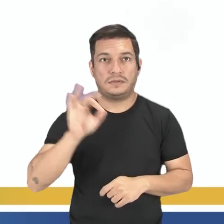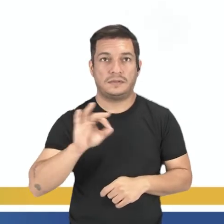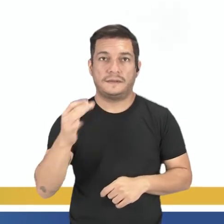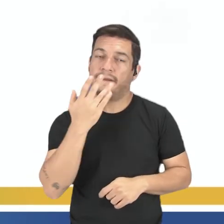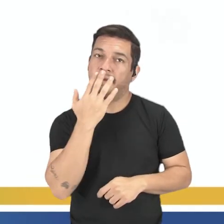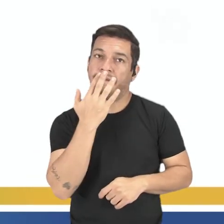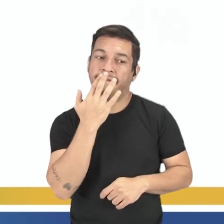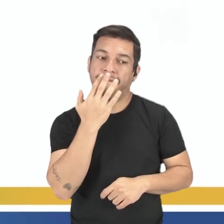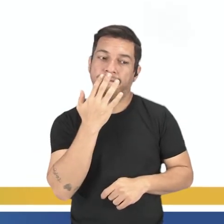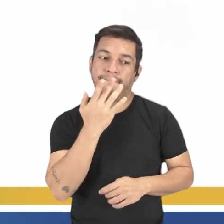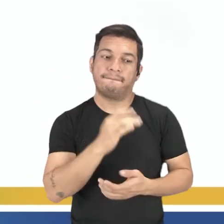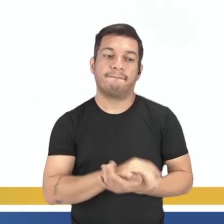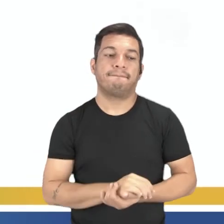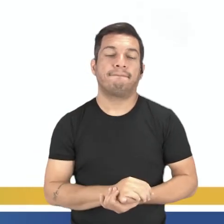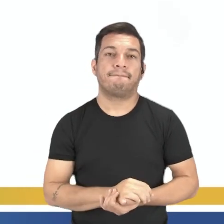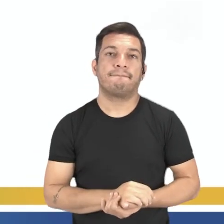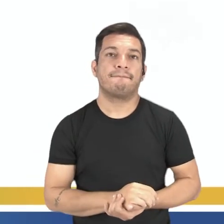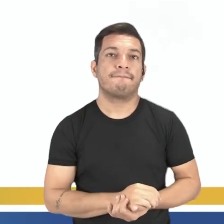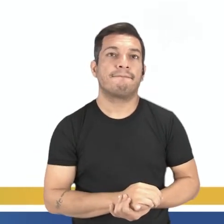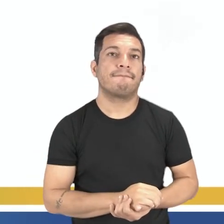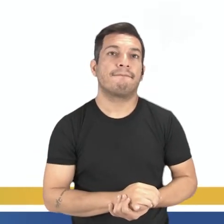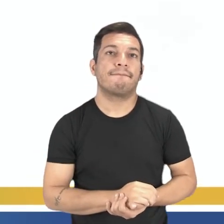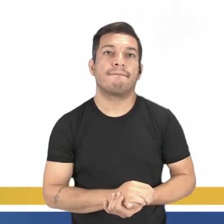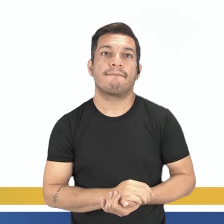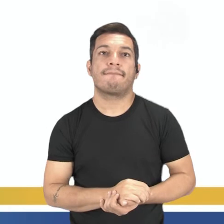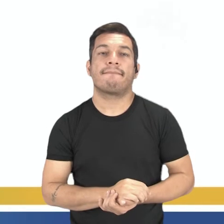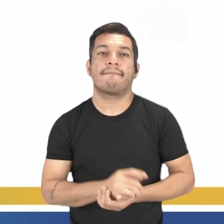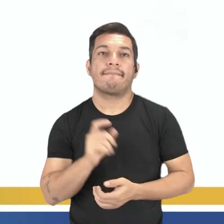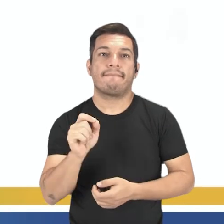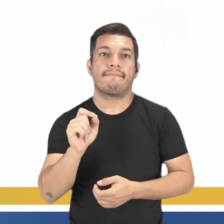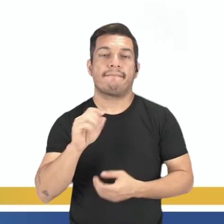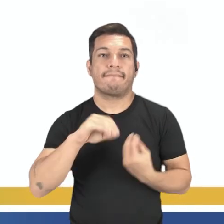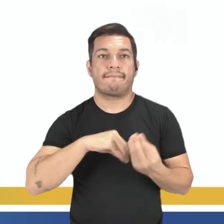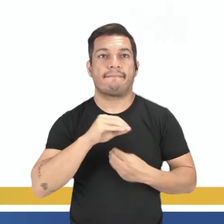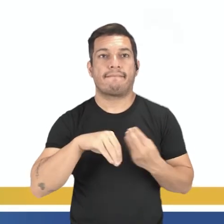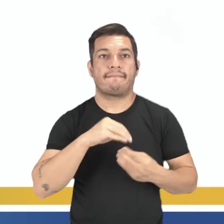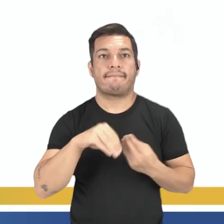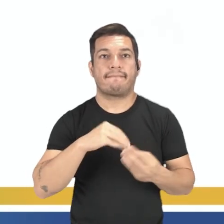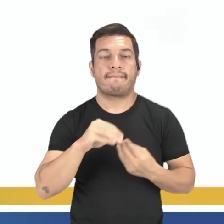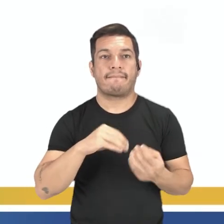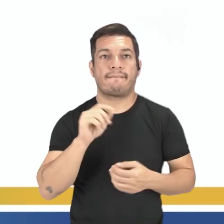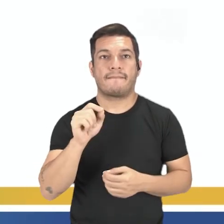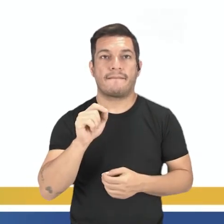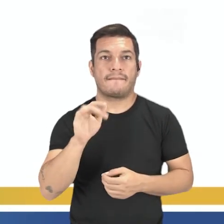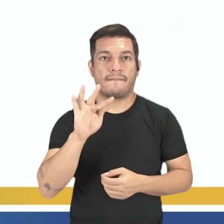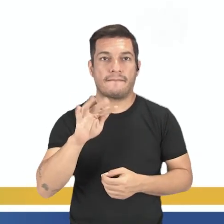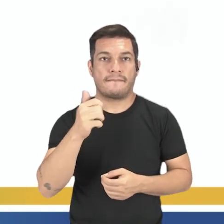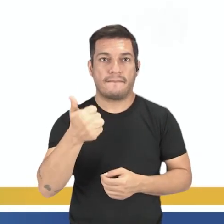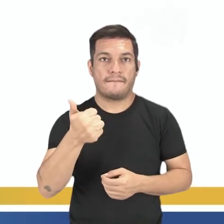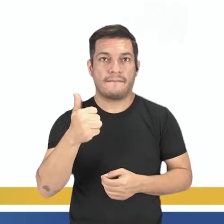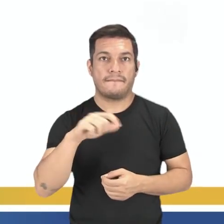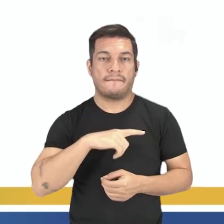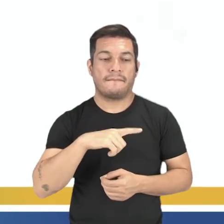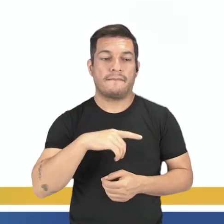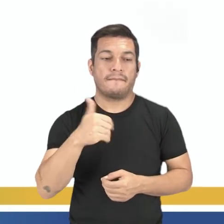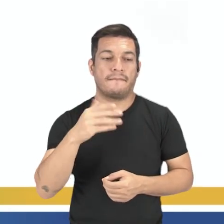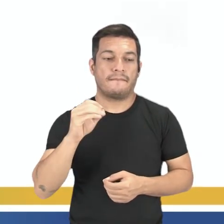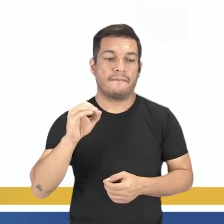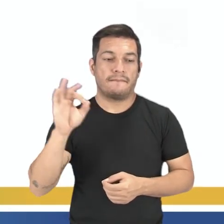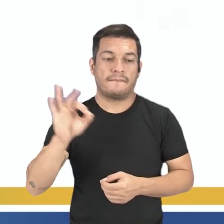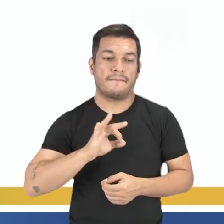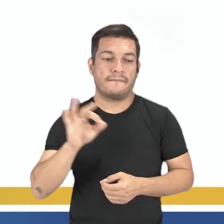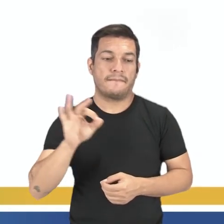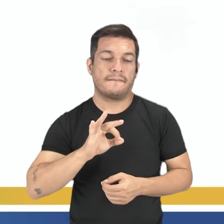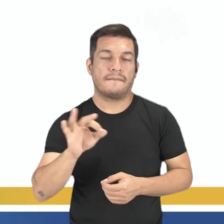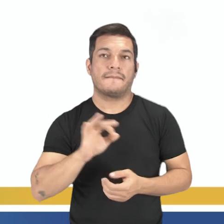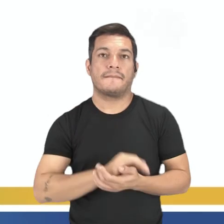branco a ausência de cor. Quando ele cruzou, fez o primeiro cruzamento, né, a geração F1, ele teve 100%